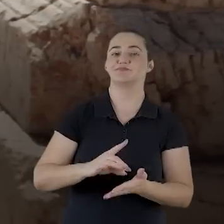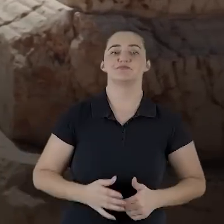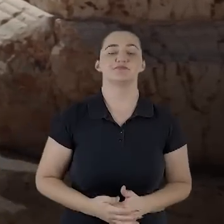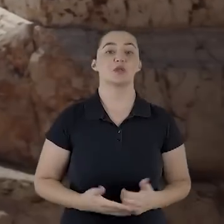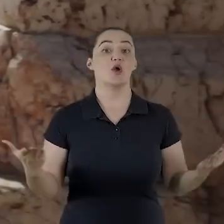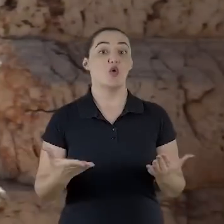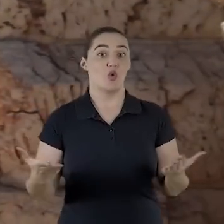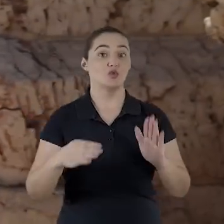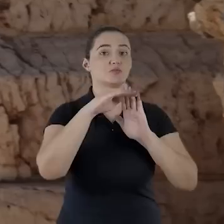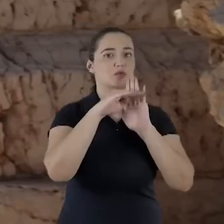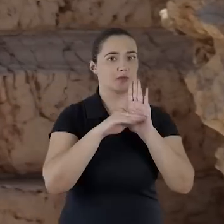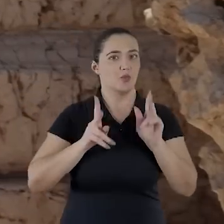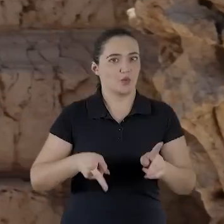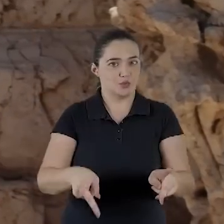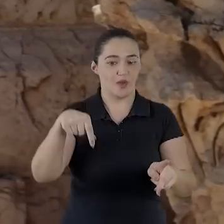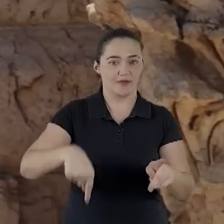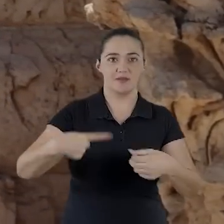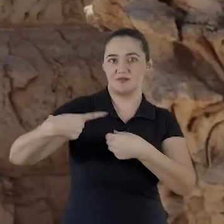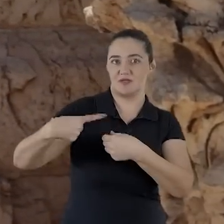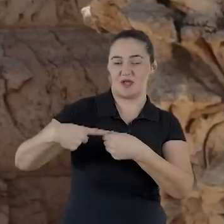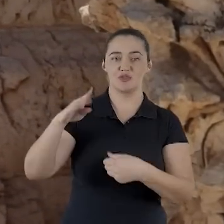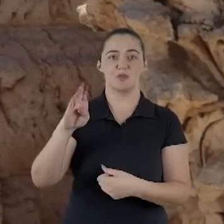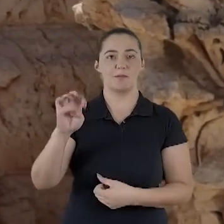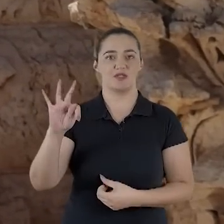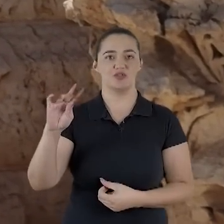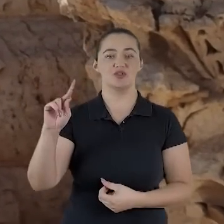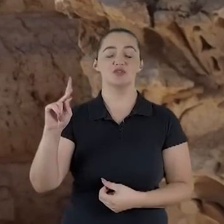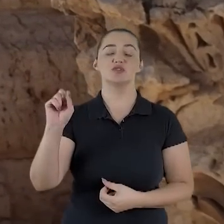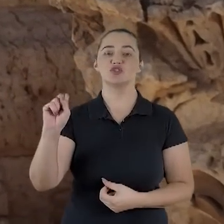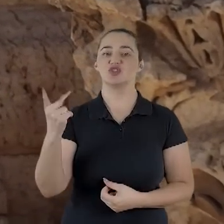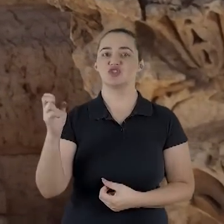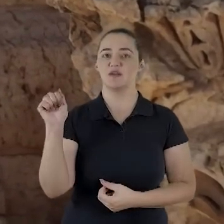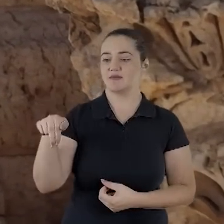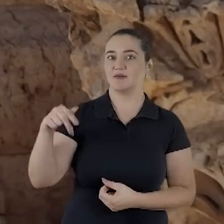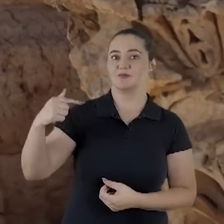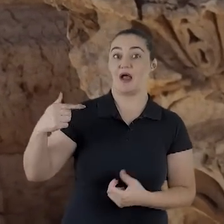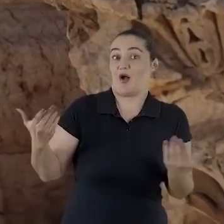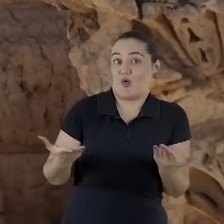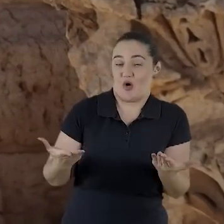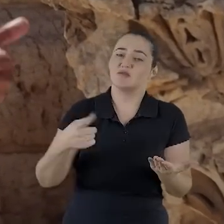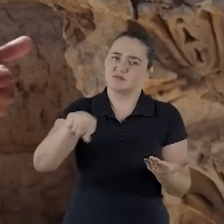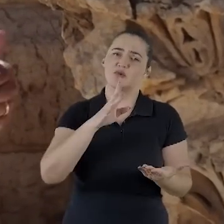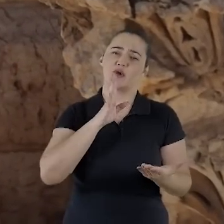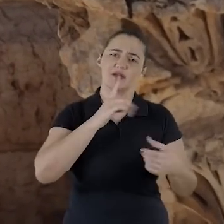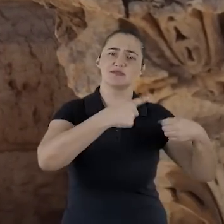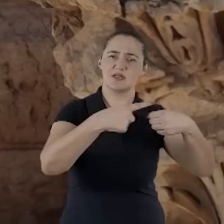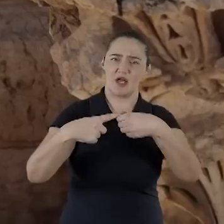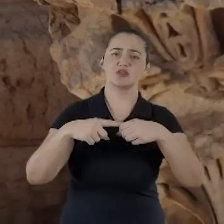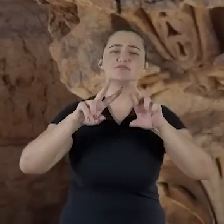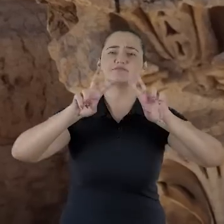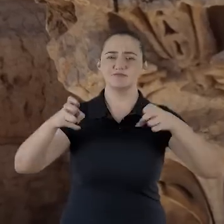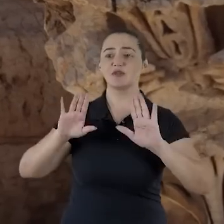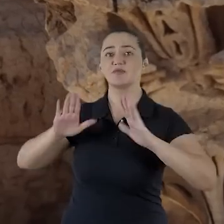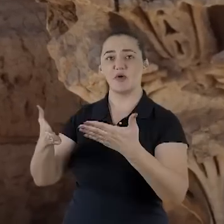nosso programa continua aqui nas escavações de Bet-Shean. Nós já vimos um pouco da cidade referente ao período do Antigo Testamento e no